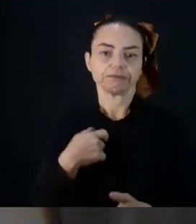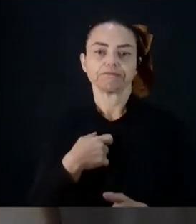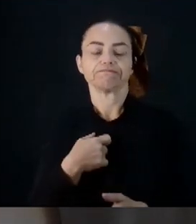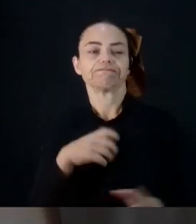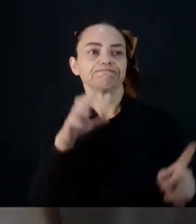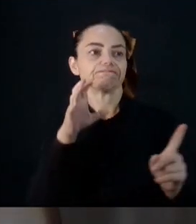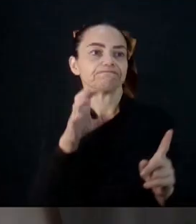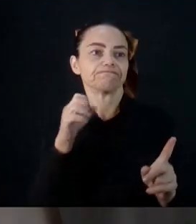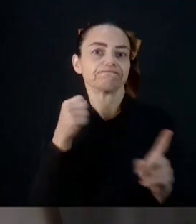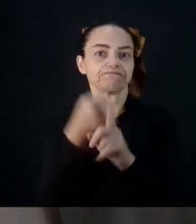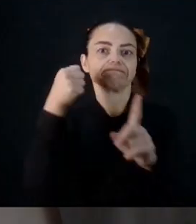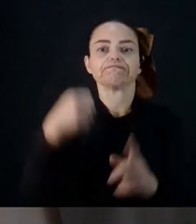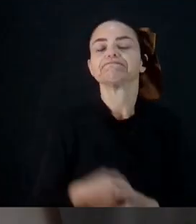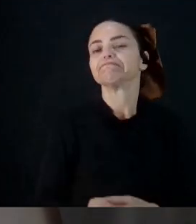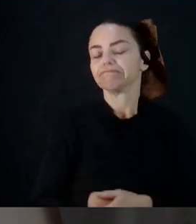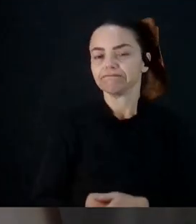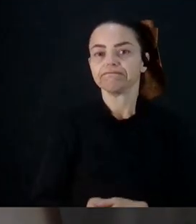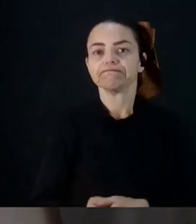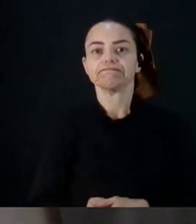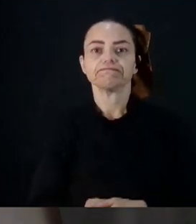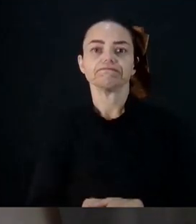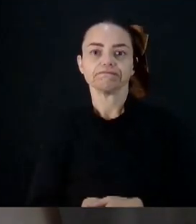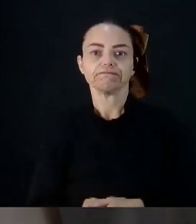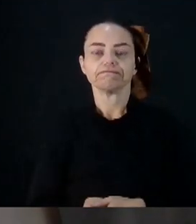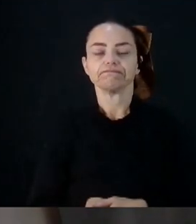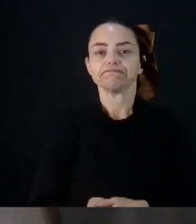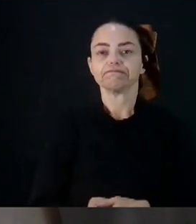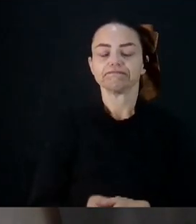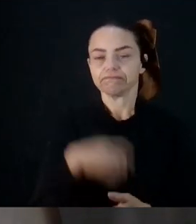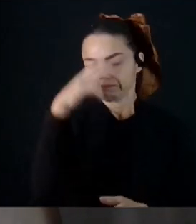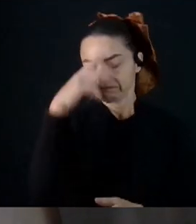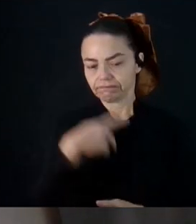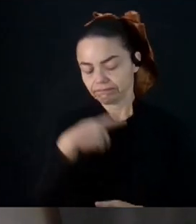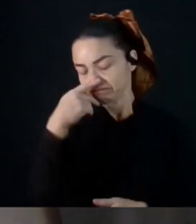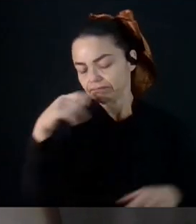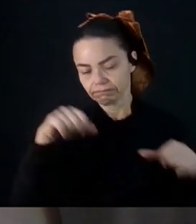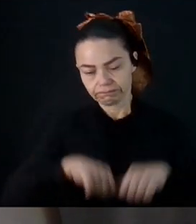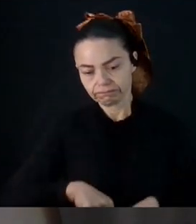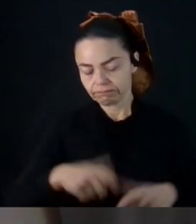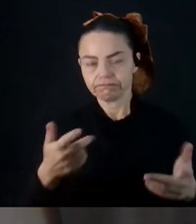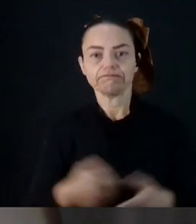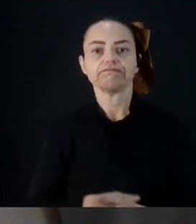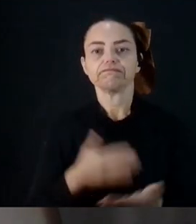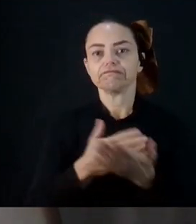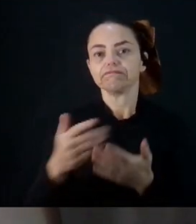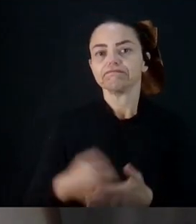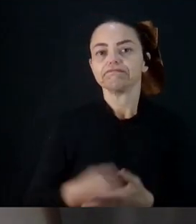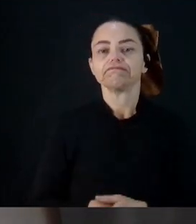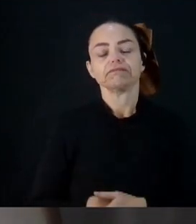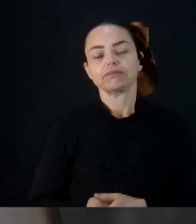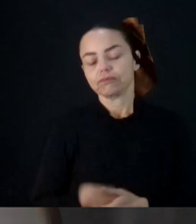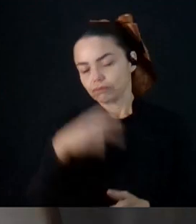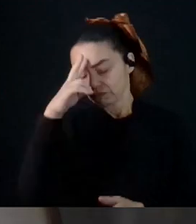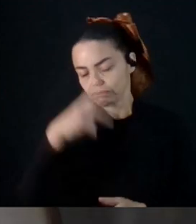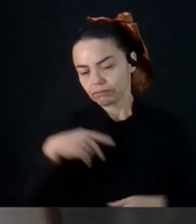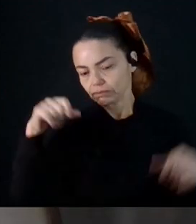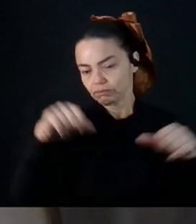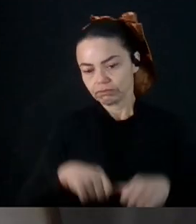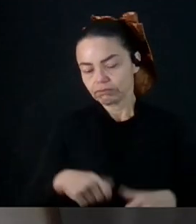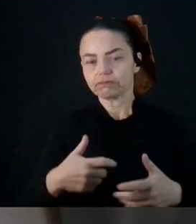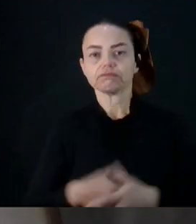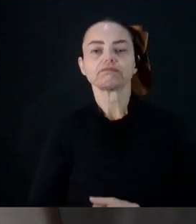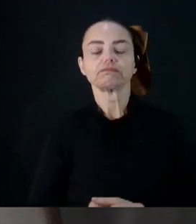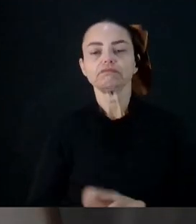impacta significativamente, né? Assim, na autoestima, na baixa, né? A criança começa a ter baixa autoestima e baixa